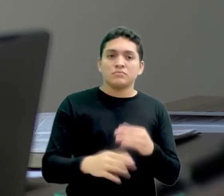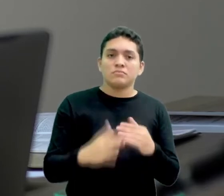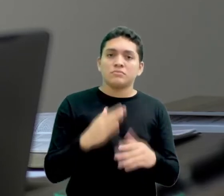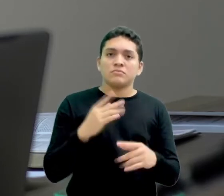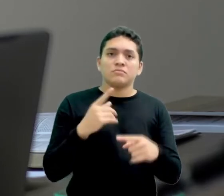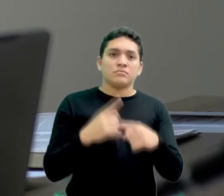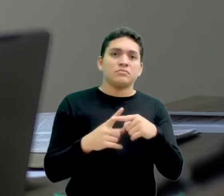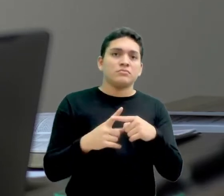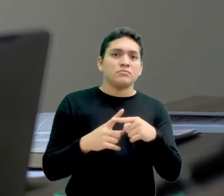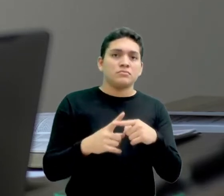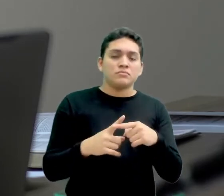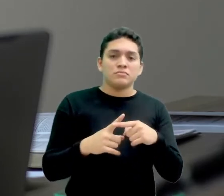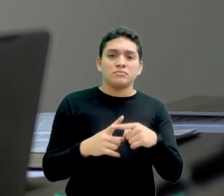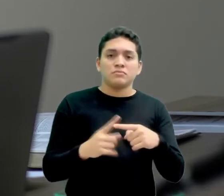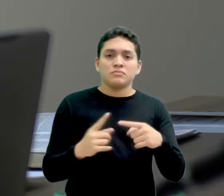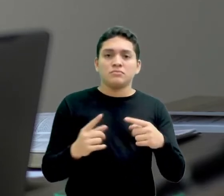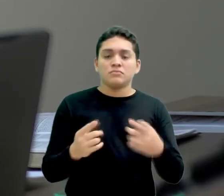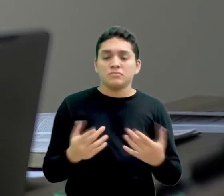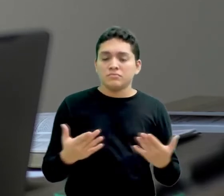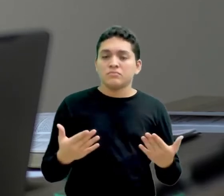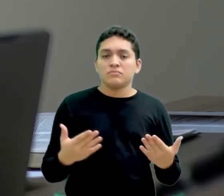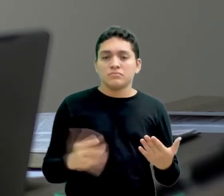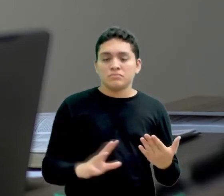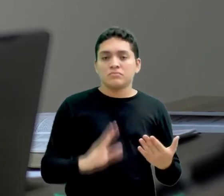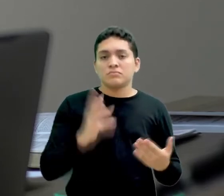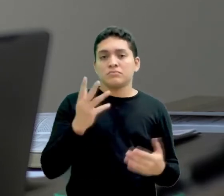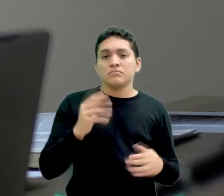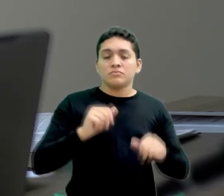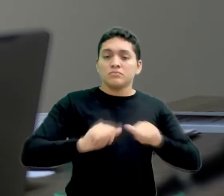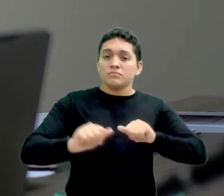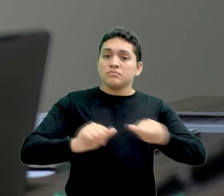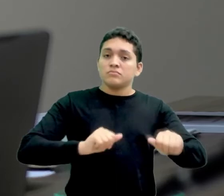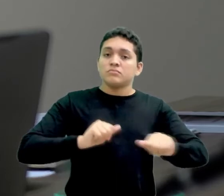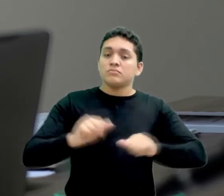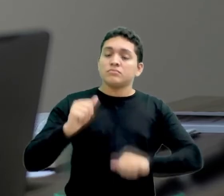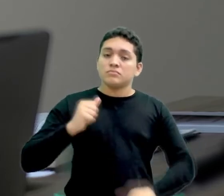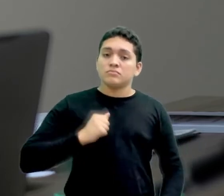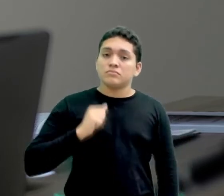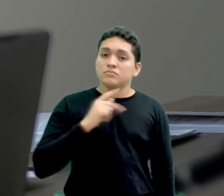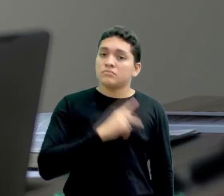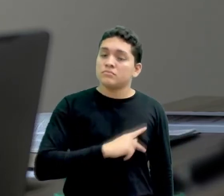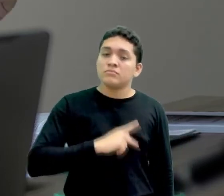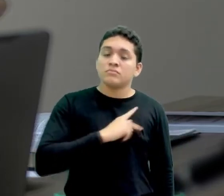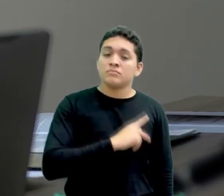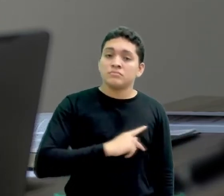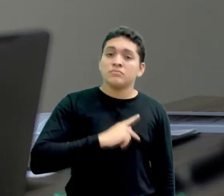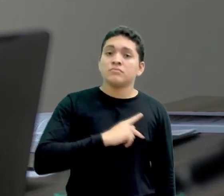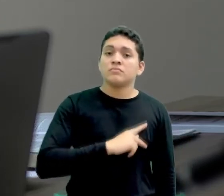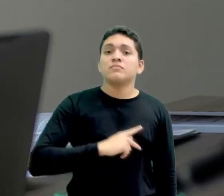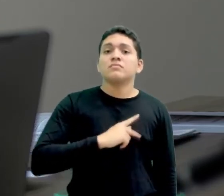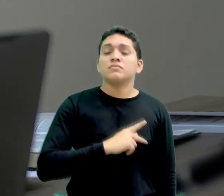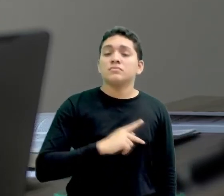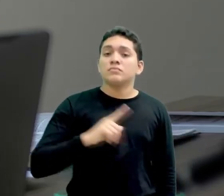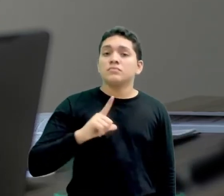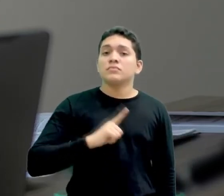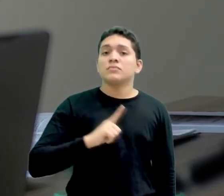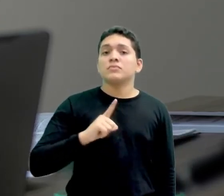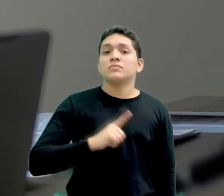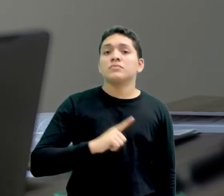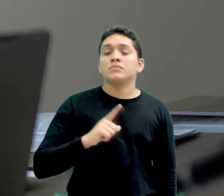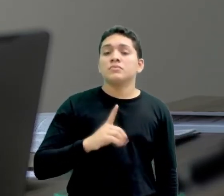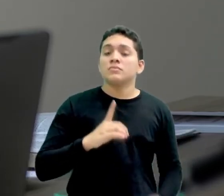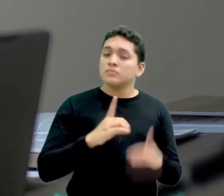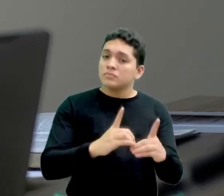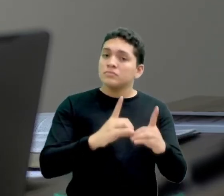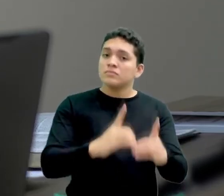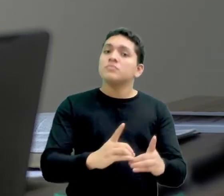divergências aconteceram, né? Por exemplo, lá em Atos dos Apóstolos, a divergência que houve em questão